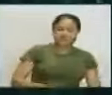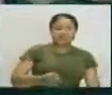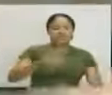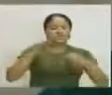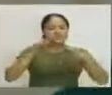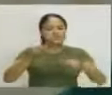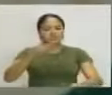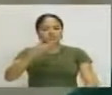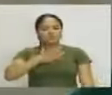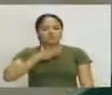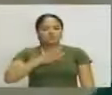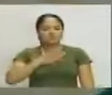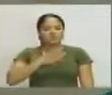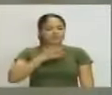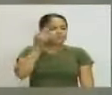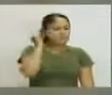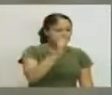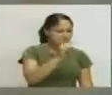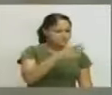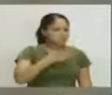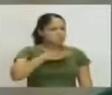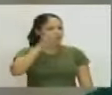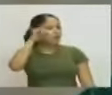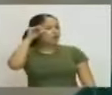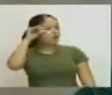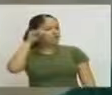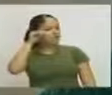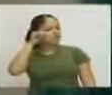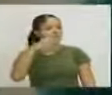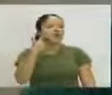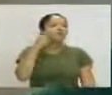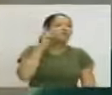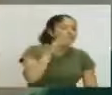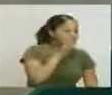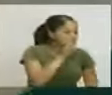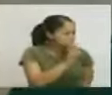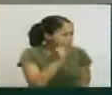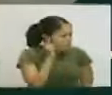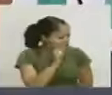meu funcionário, eu não vou tirar o olho de você. Eu te elegi.